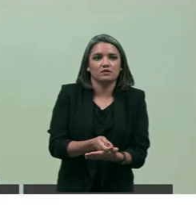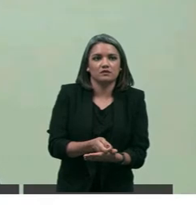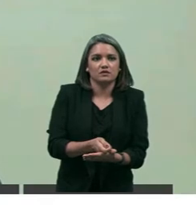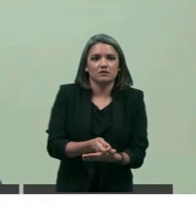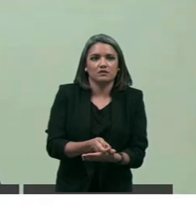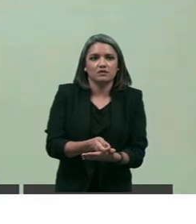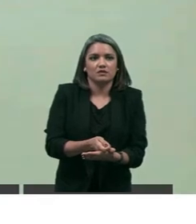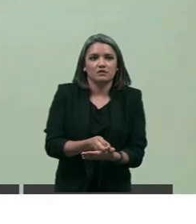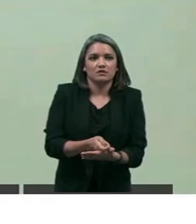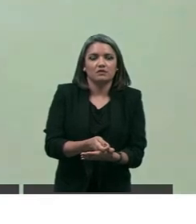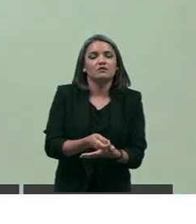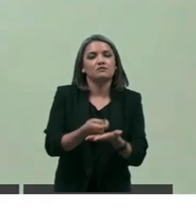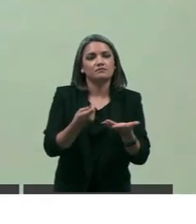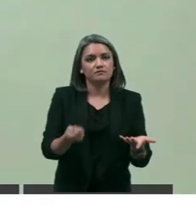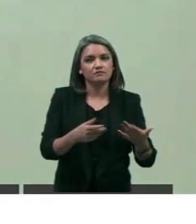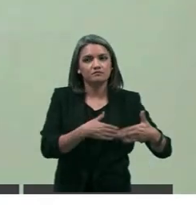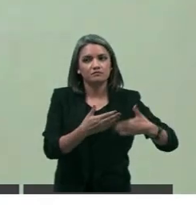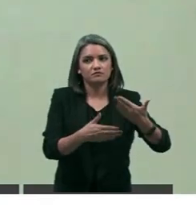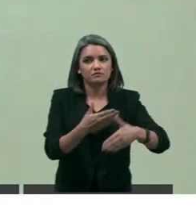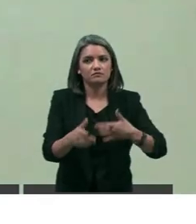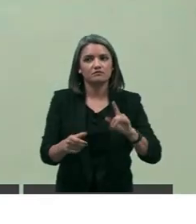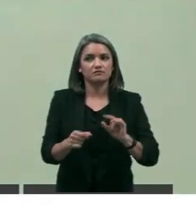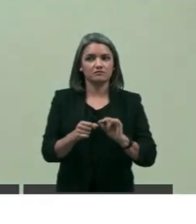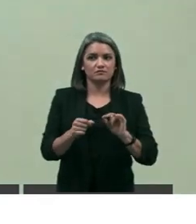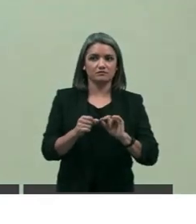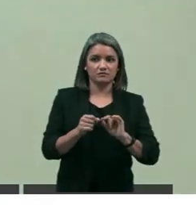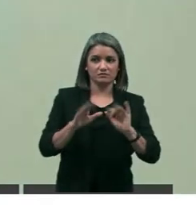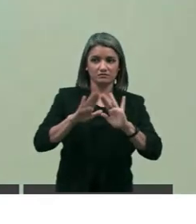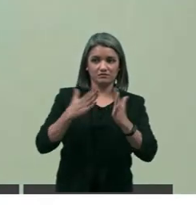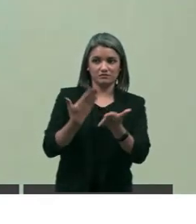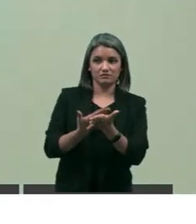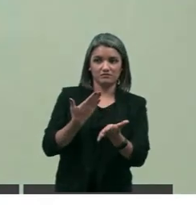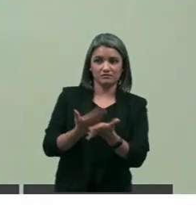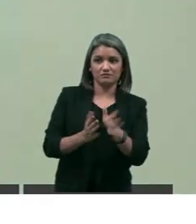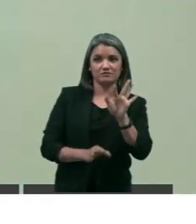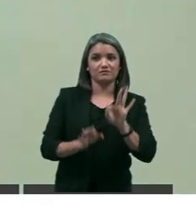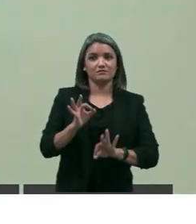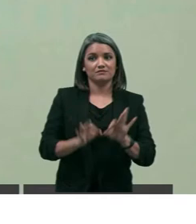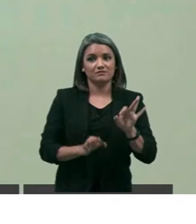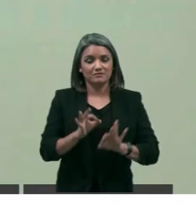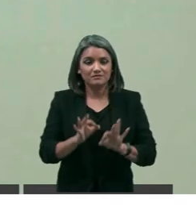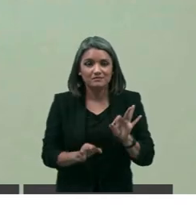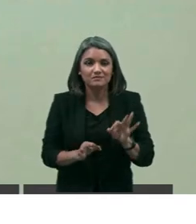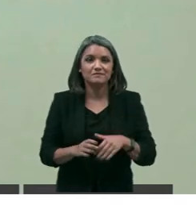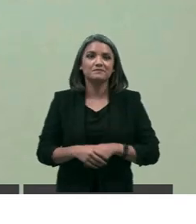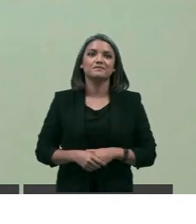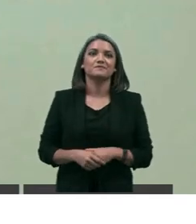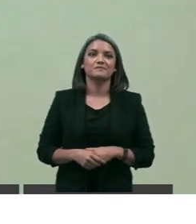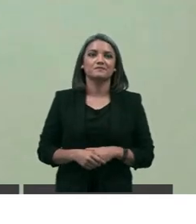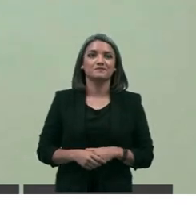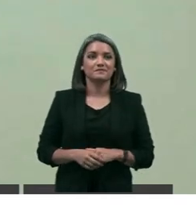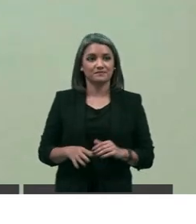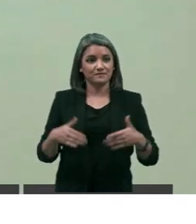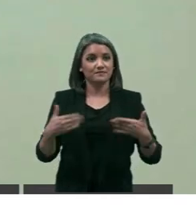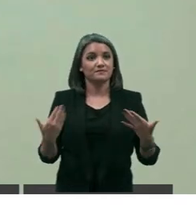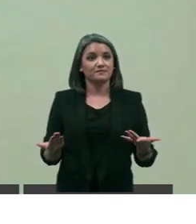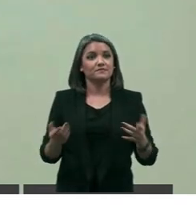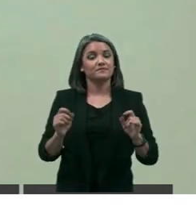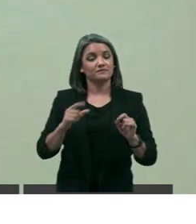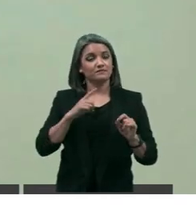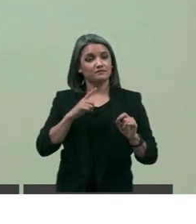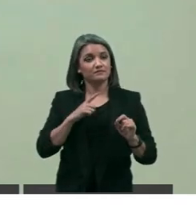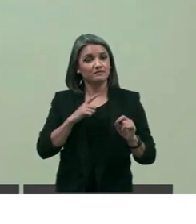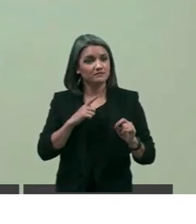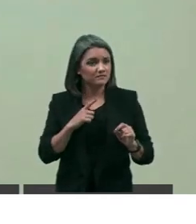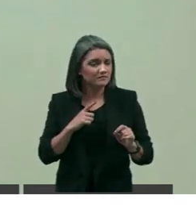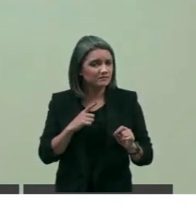cursos oficiais realizados pela Escola da Magistratura, apenas em caso o requerente apresentou seu pedido